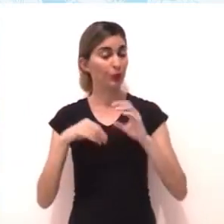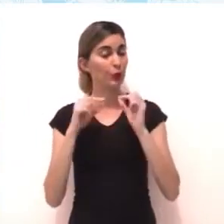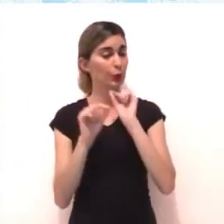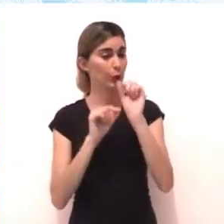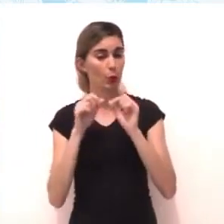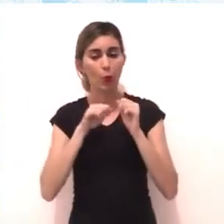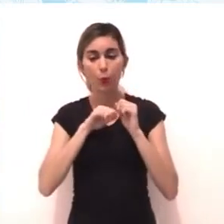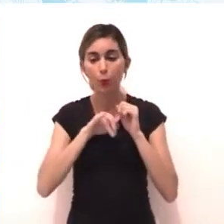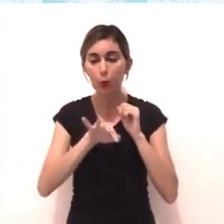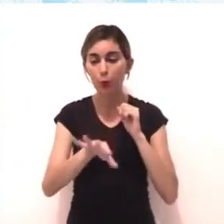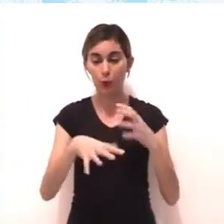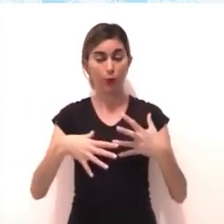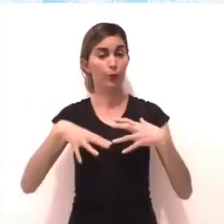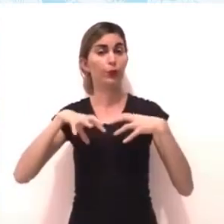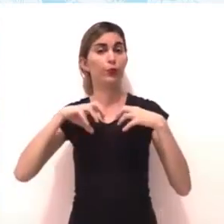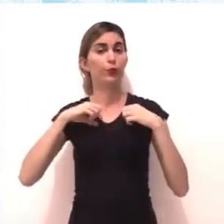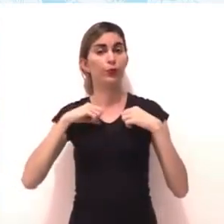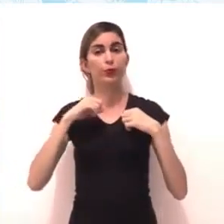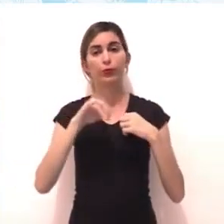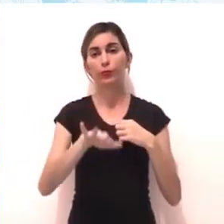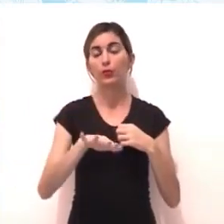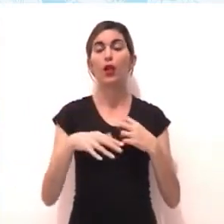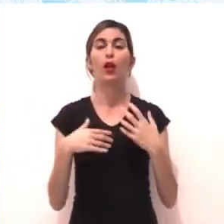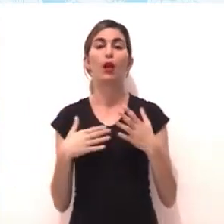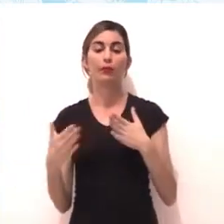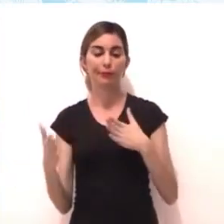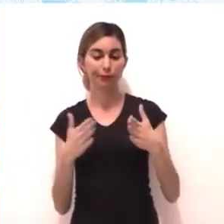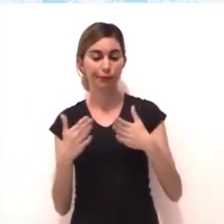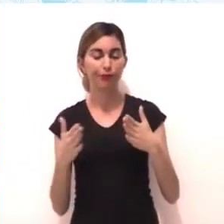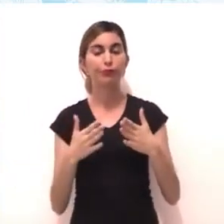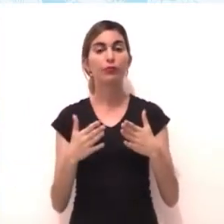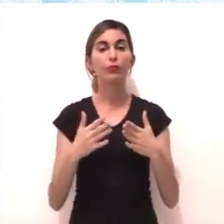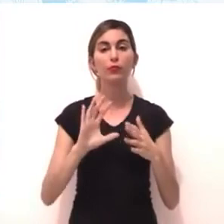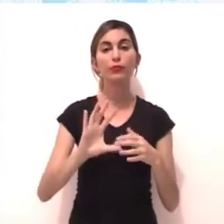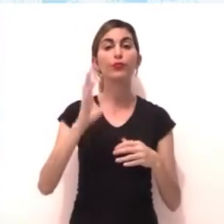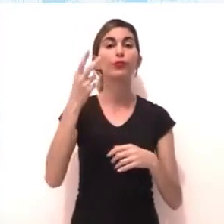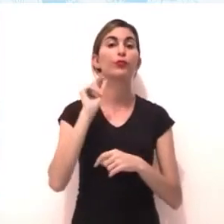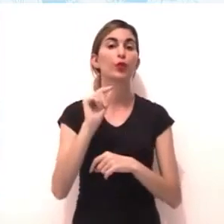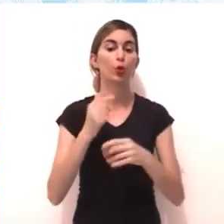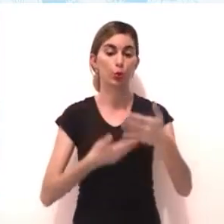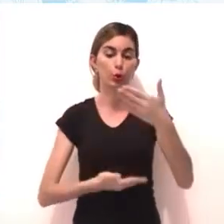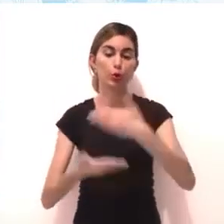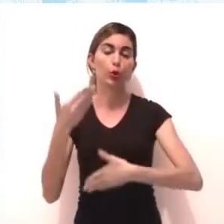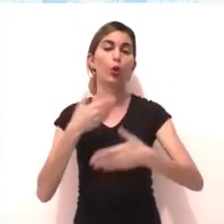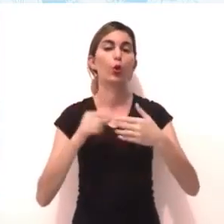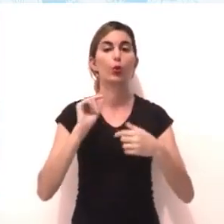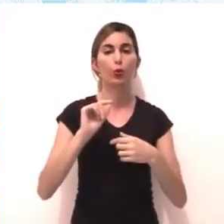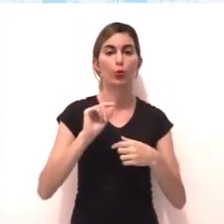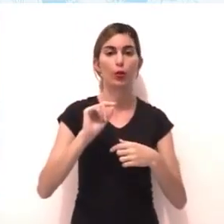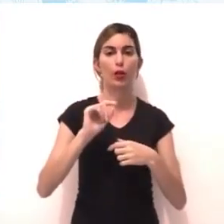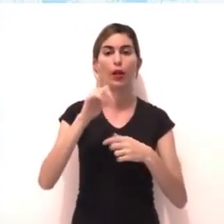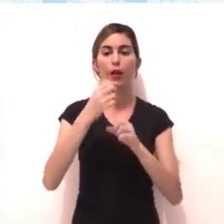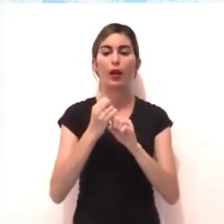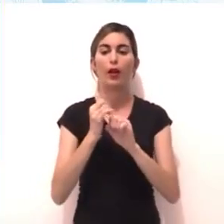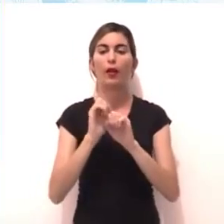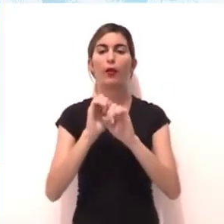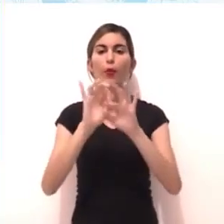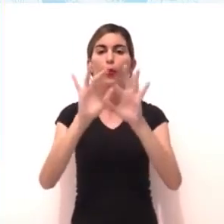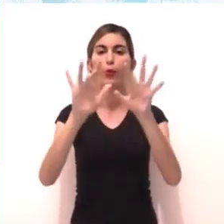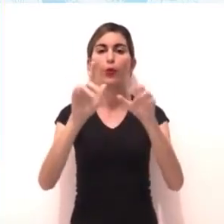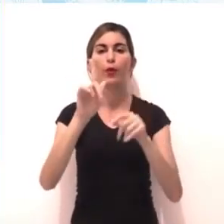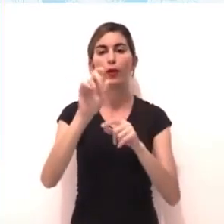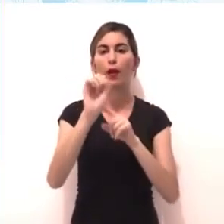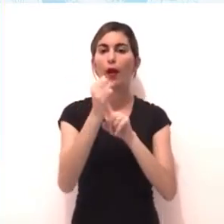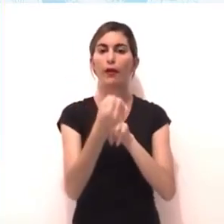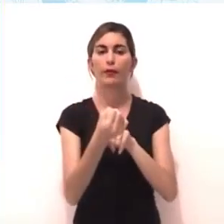e sai. Nesse momento, vai acontecer uma troca gasosa. Essa troca